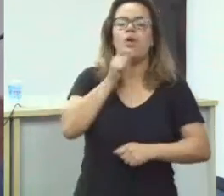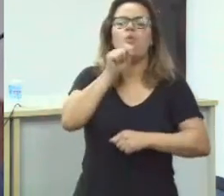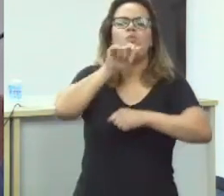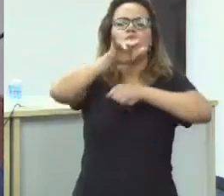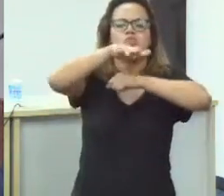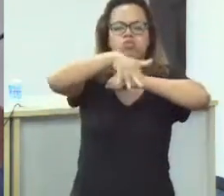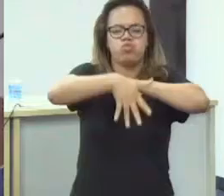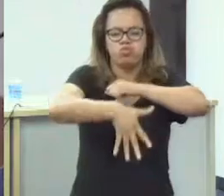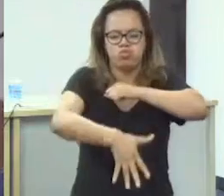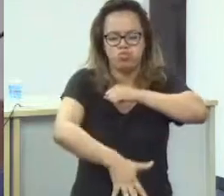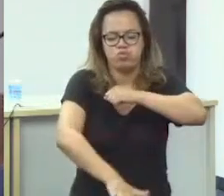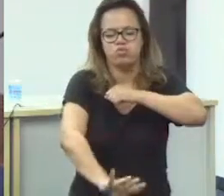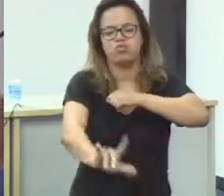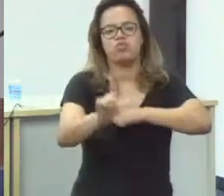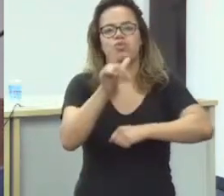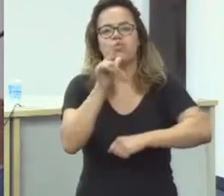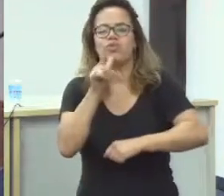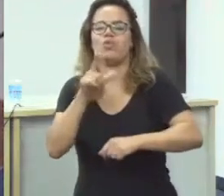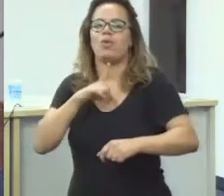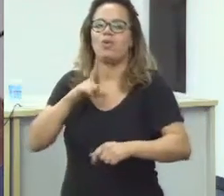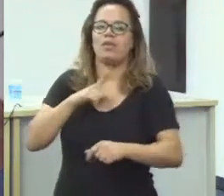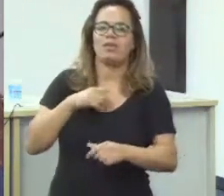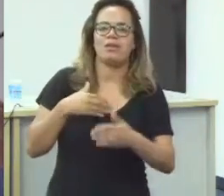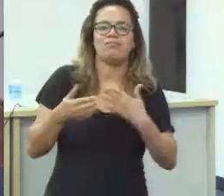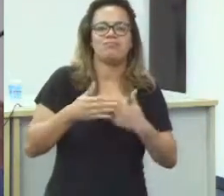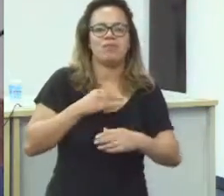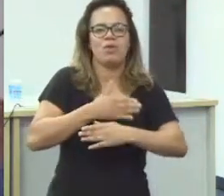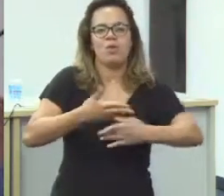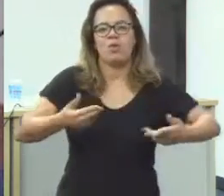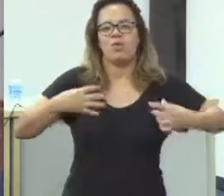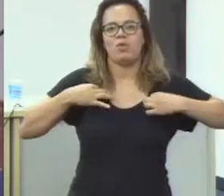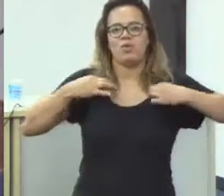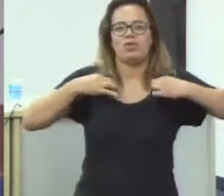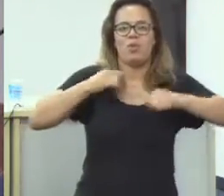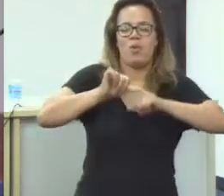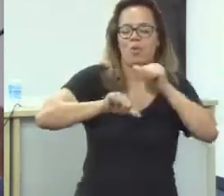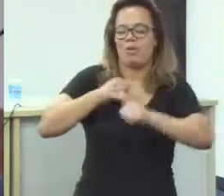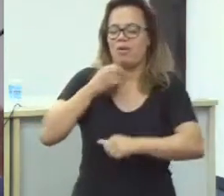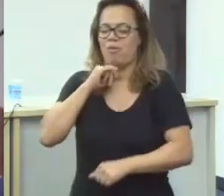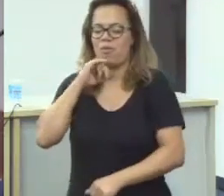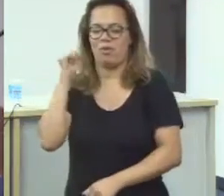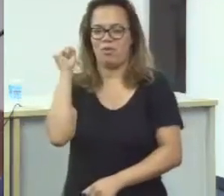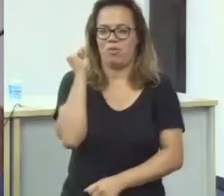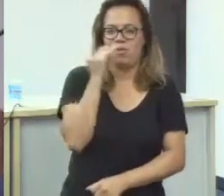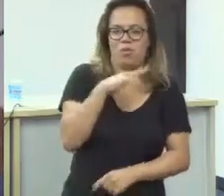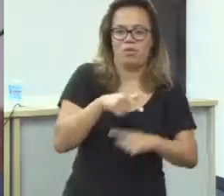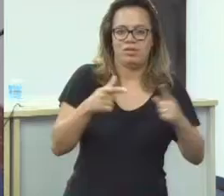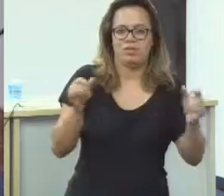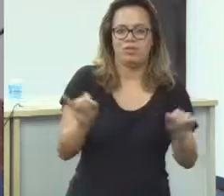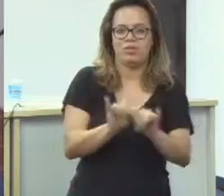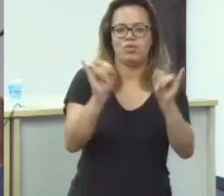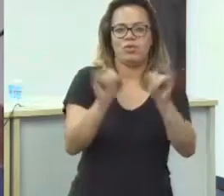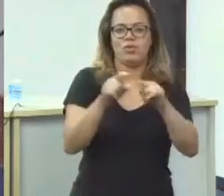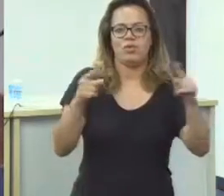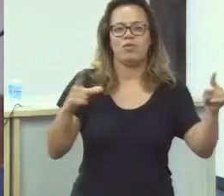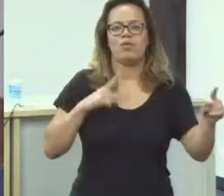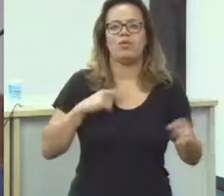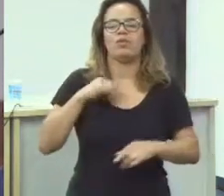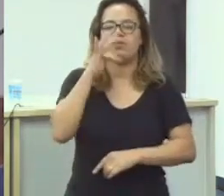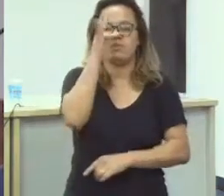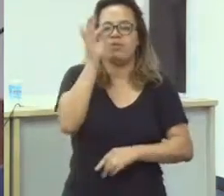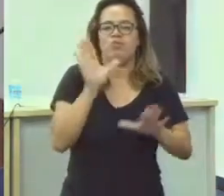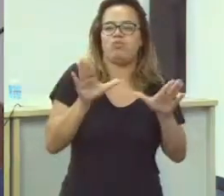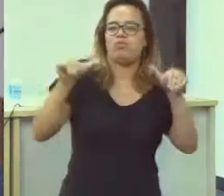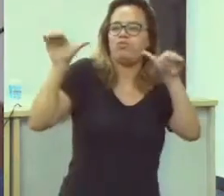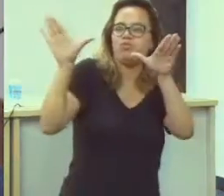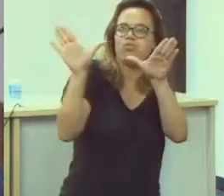Cachoeirita aguaçava, nem roupa suja lava. Tucano fazendo dilúvio sem